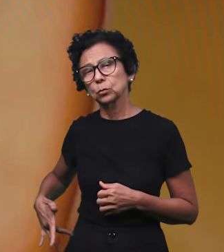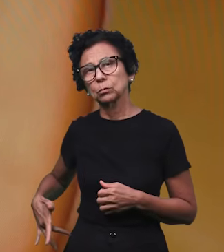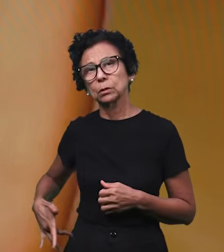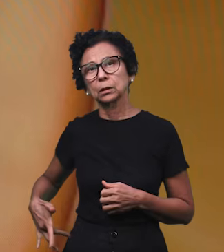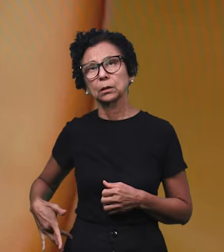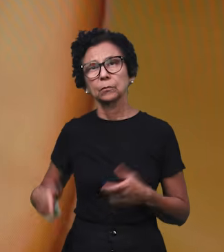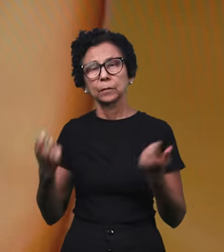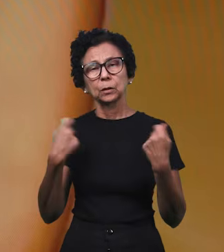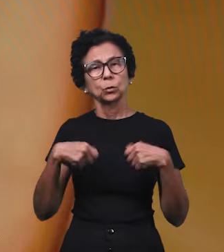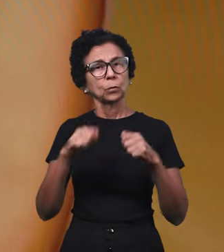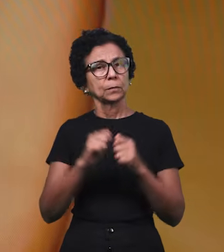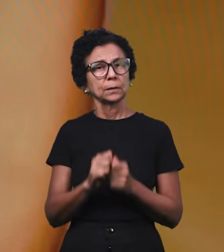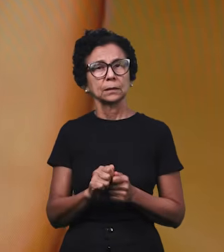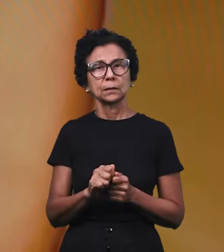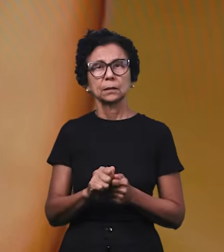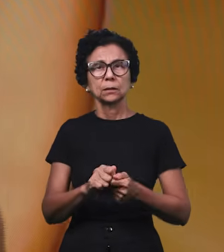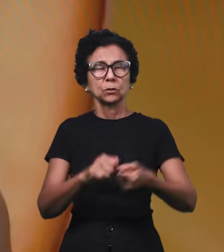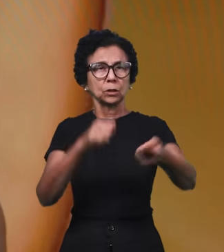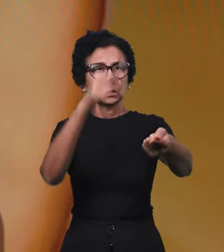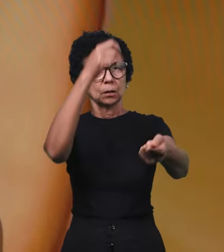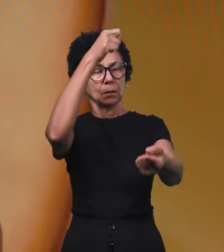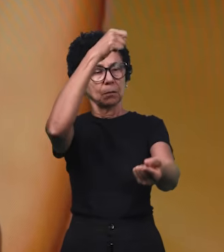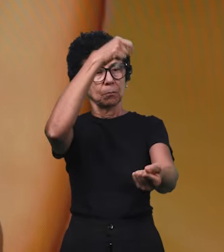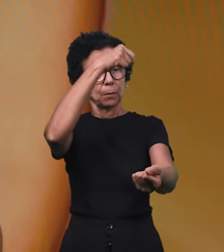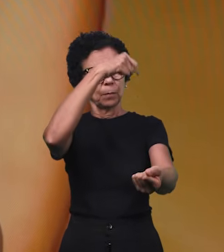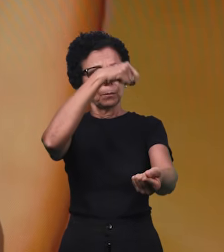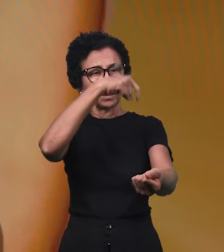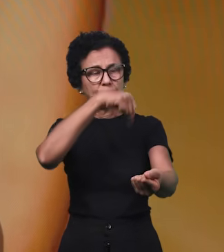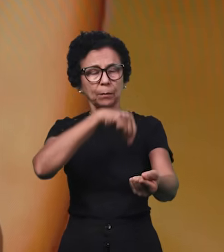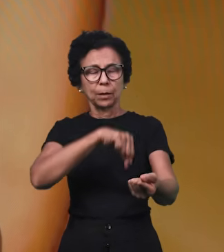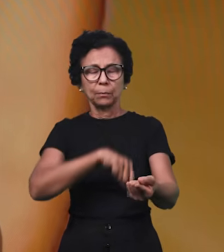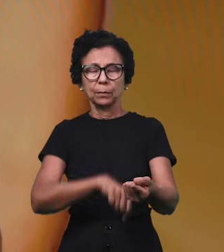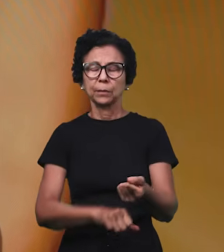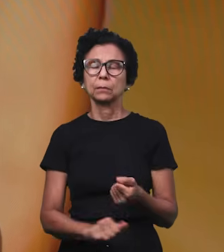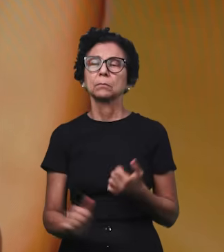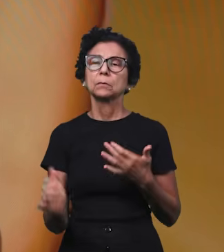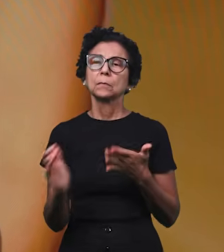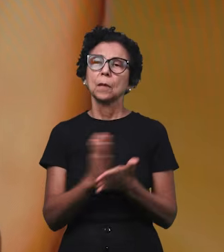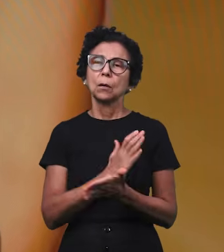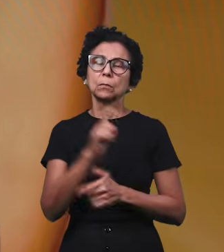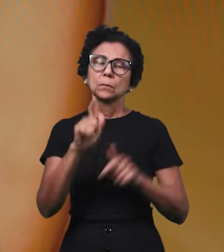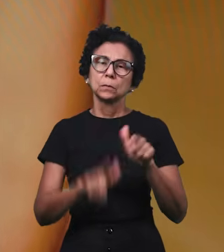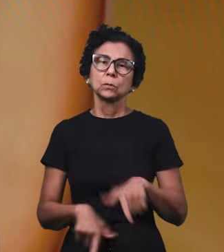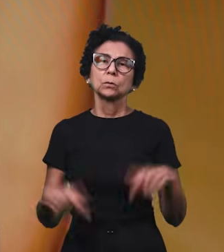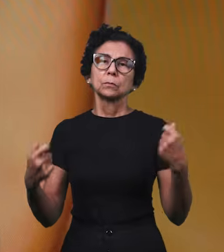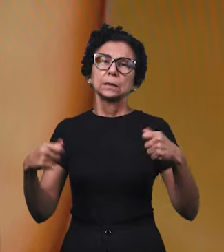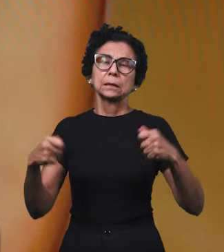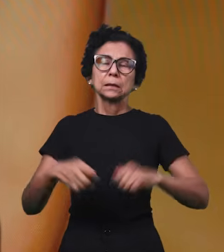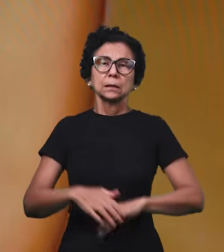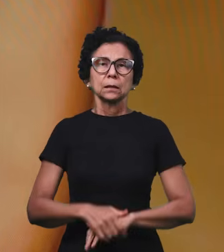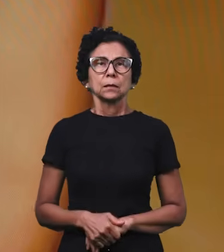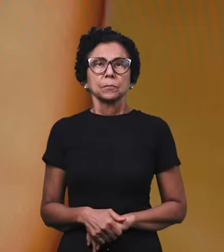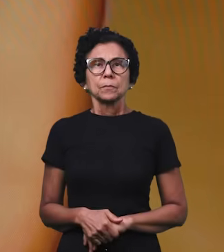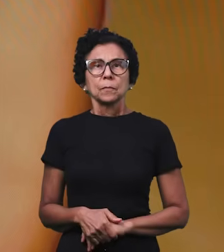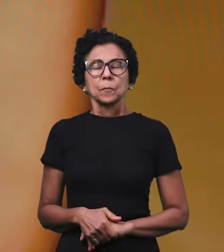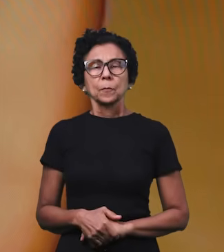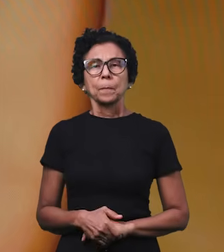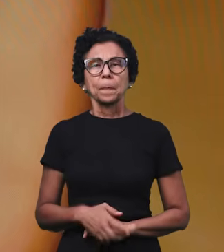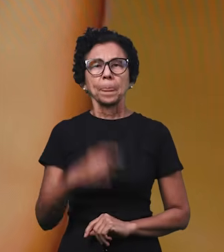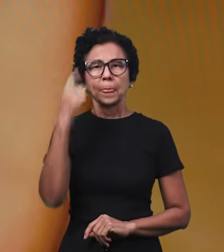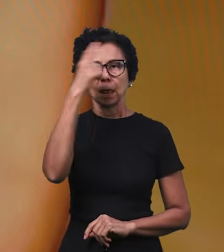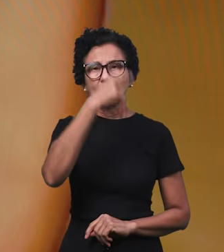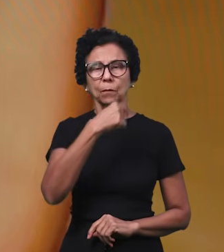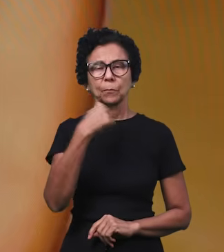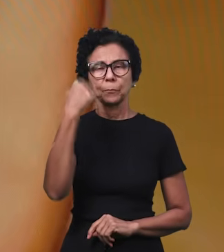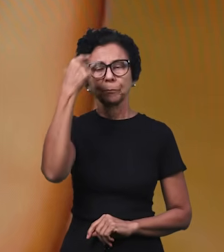disfunção renal, mas não precisou dialisar. Tem os pacientes que vão precisar por sintomas, né? Os sintomas de uremia, os sintomas de congestão,